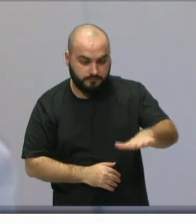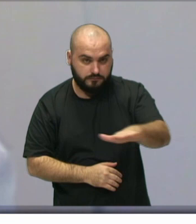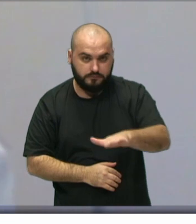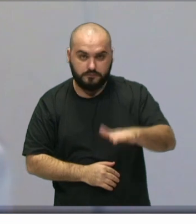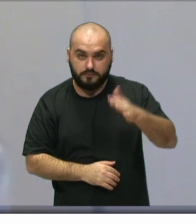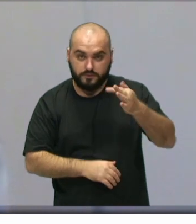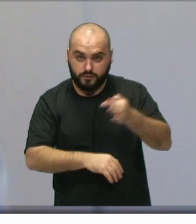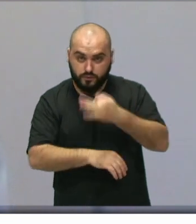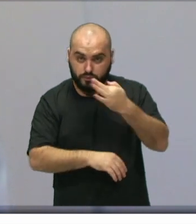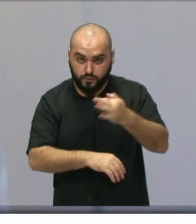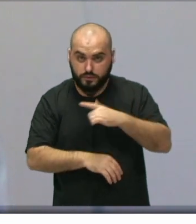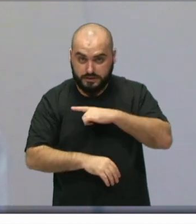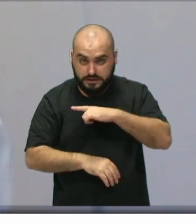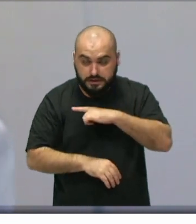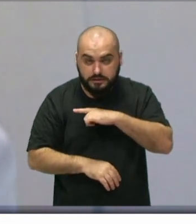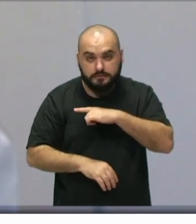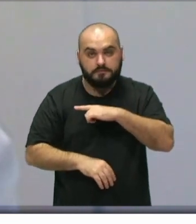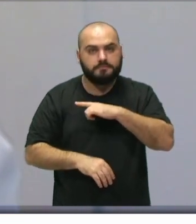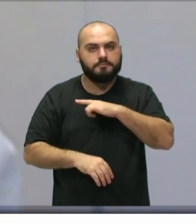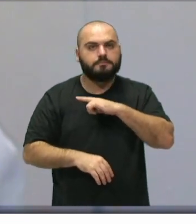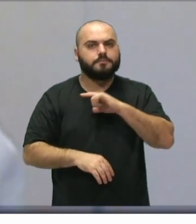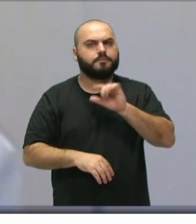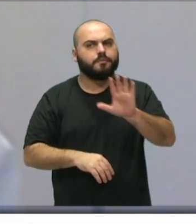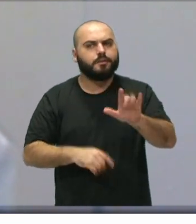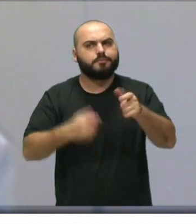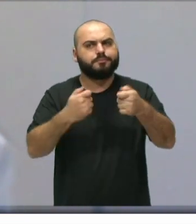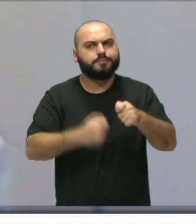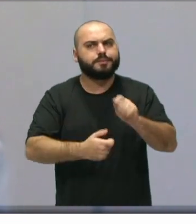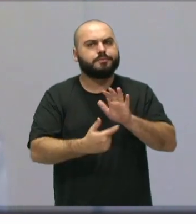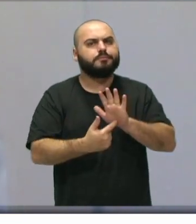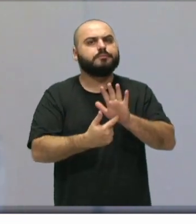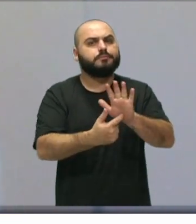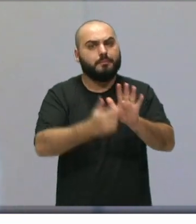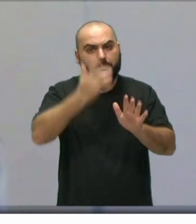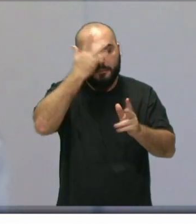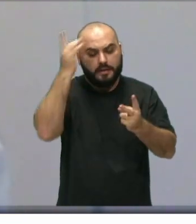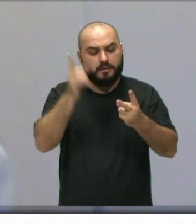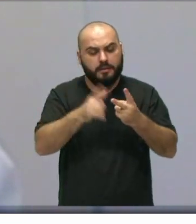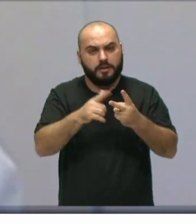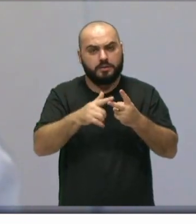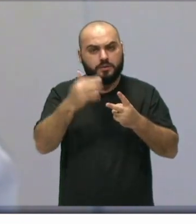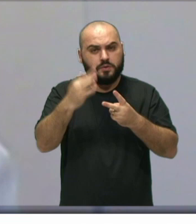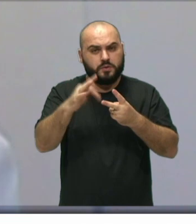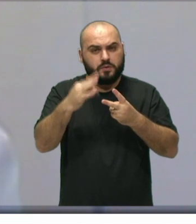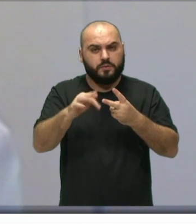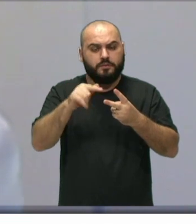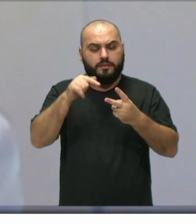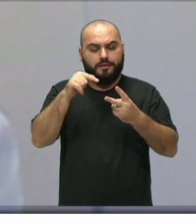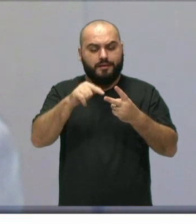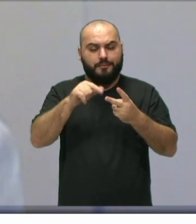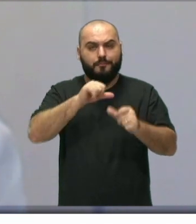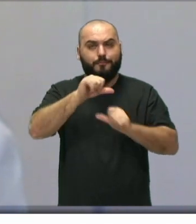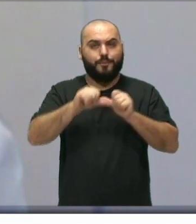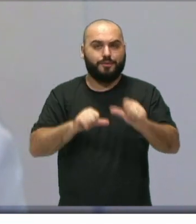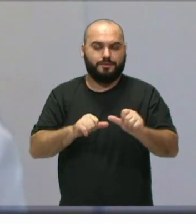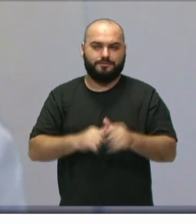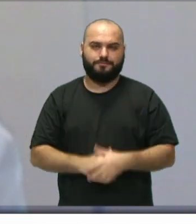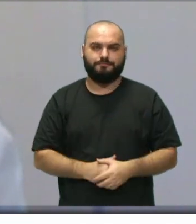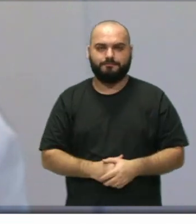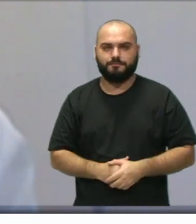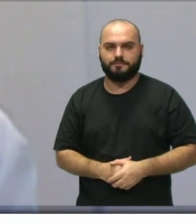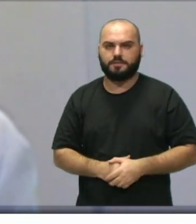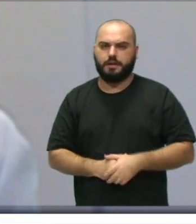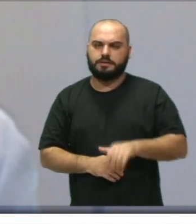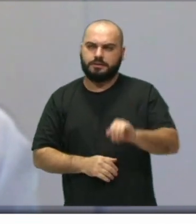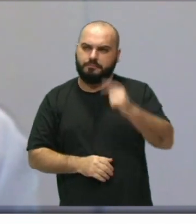processamento e percepção, em quem tem dor crônica, elas estão alteradas. Se a gente pensar